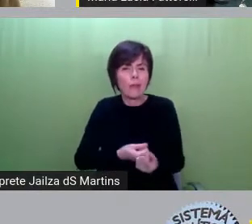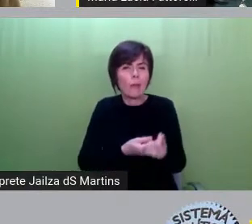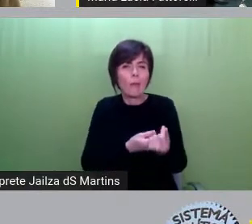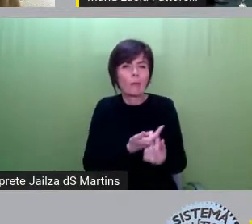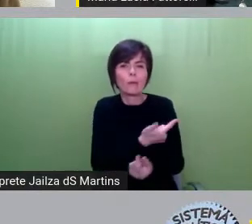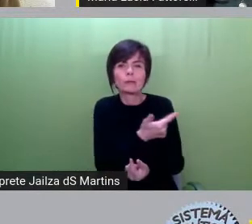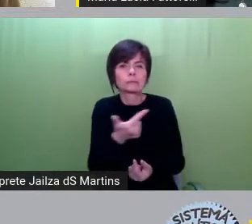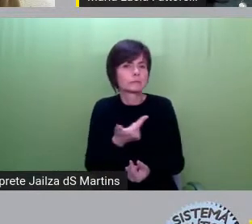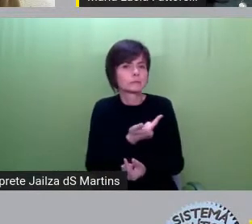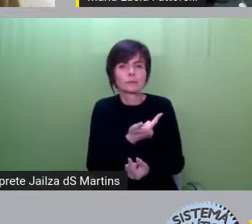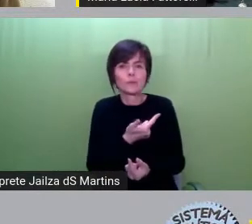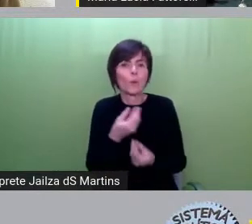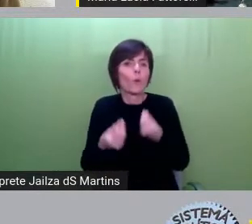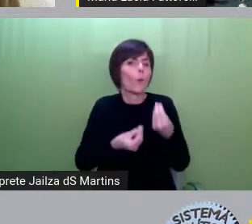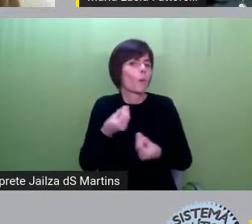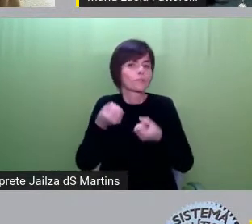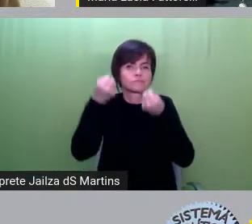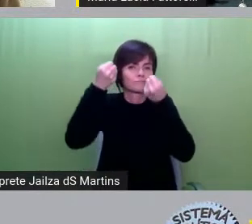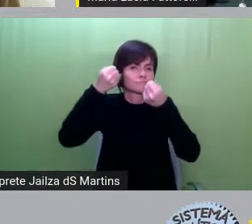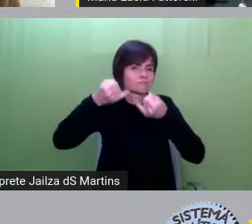isso.